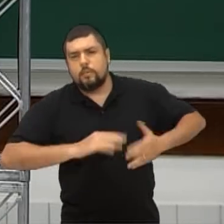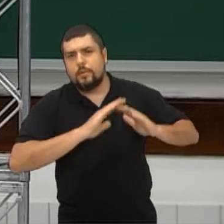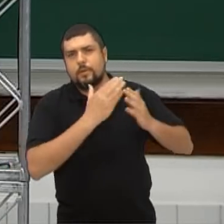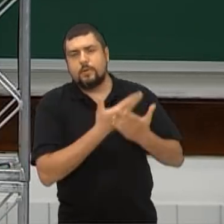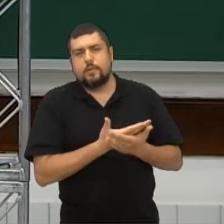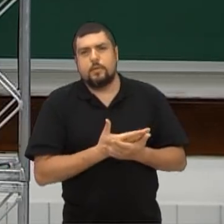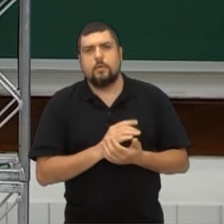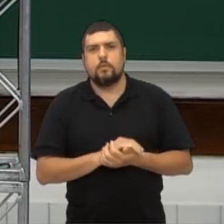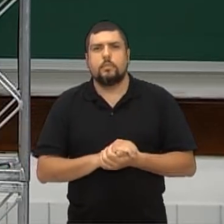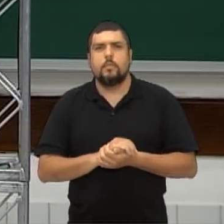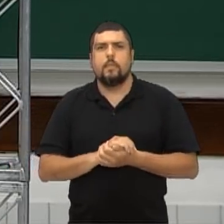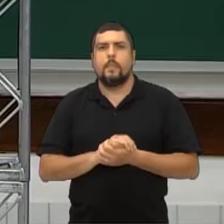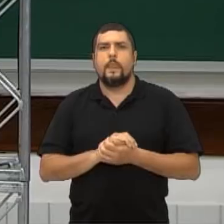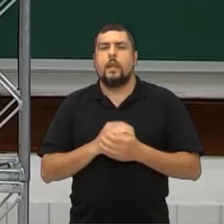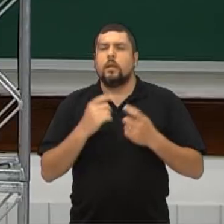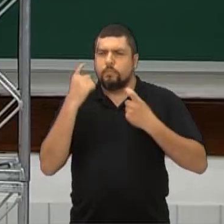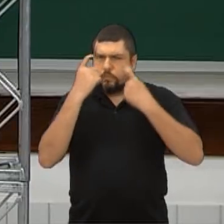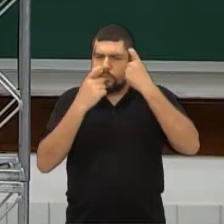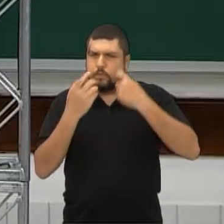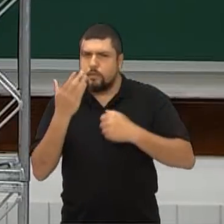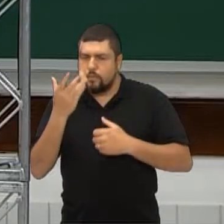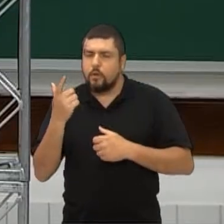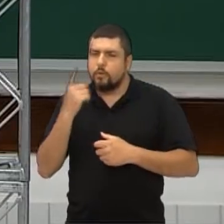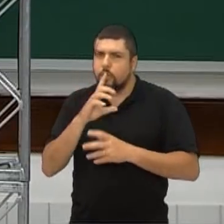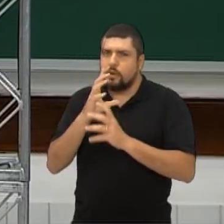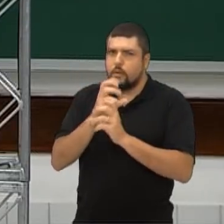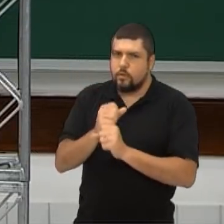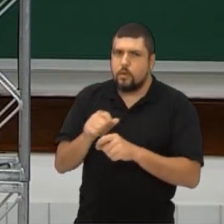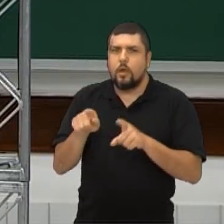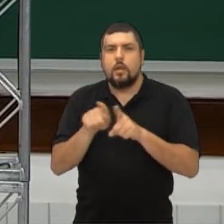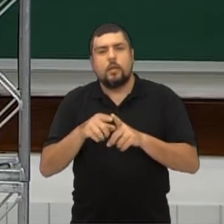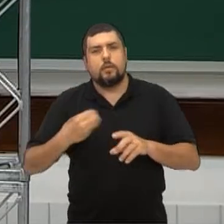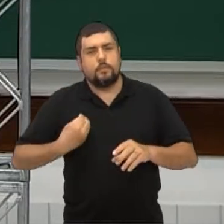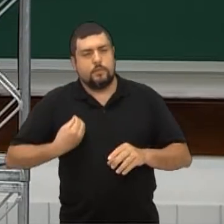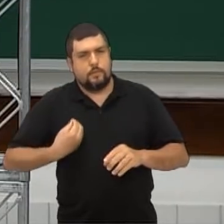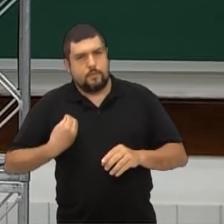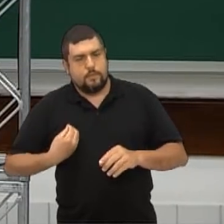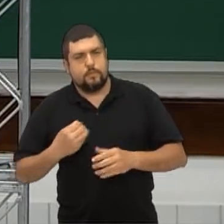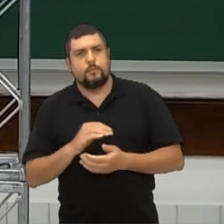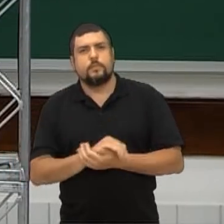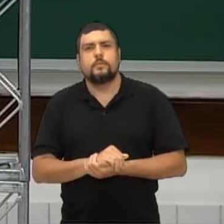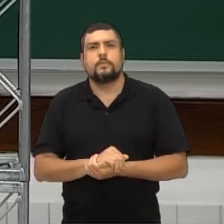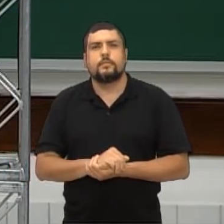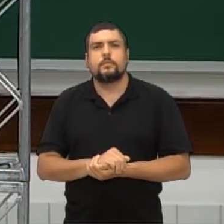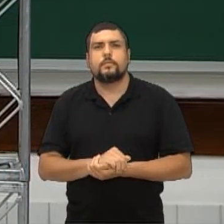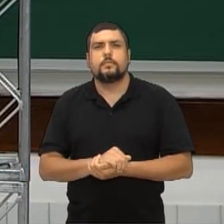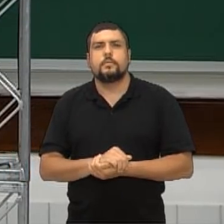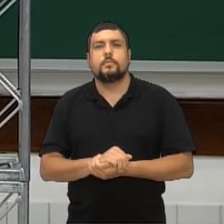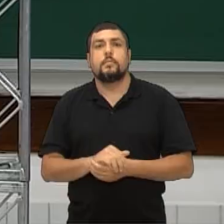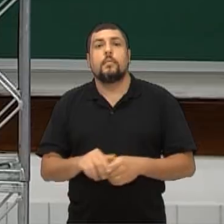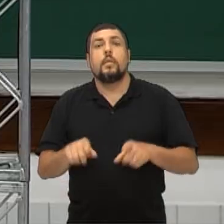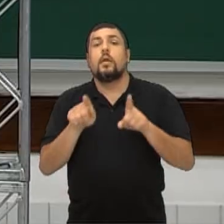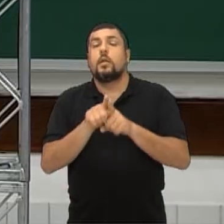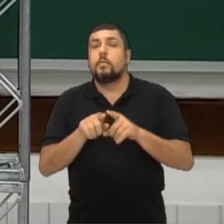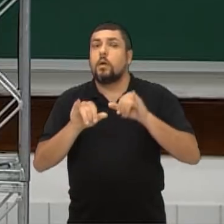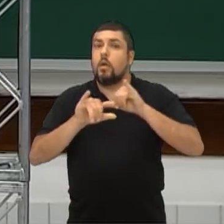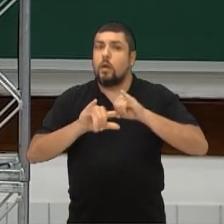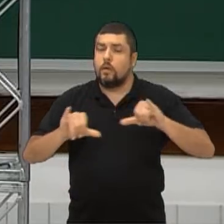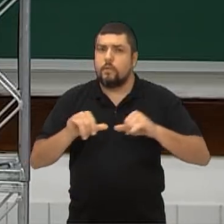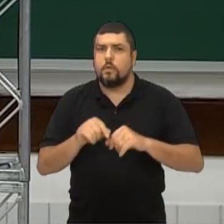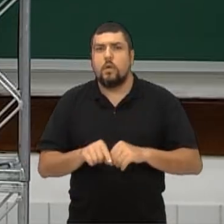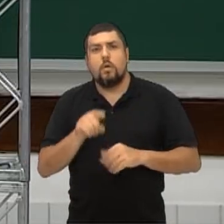se preocupem que vocês vão conseguir a sua nota, a sua presença e a sua nota se vocês realizarem as atividades. Também um aviso,